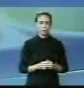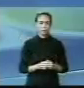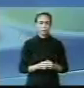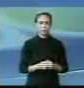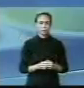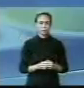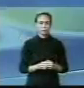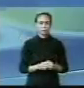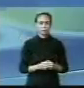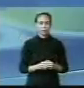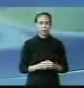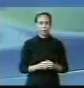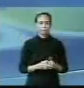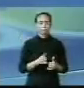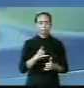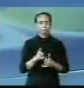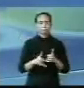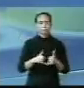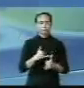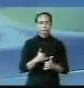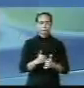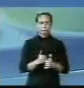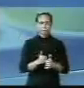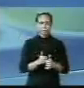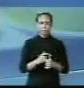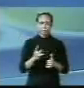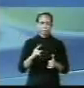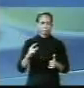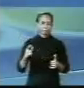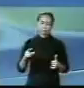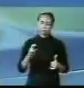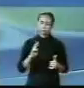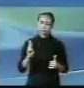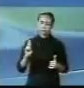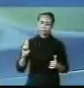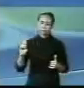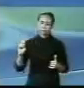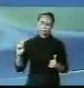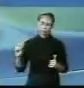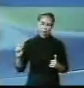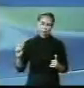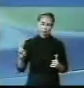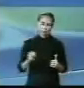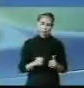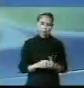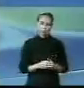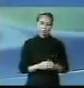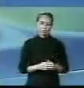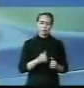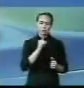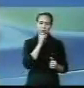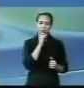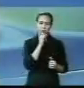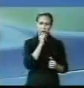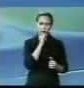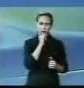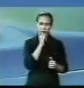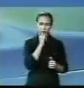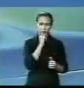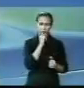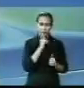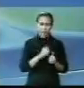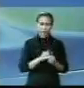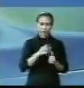por exemplo, de navegação anônima, né, de proxy na internet, no qual o usuário, por exemplo, eu tento